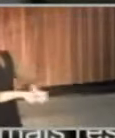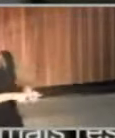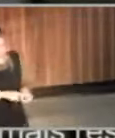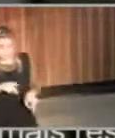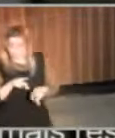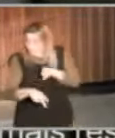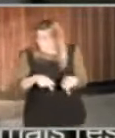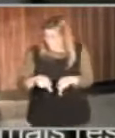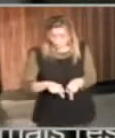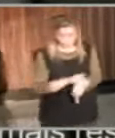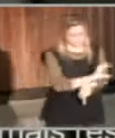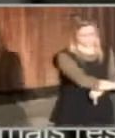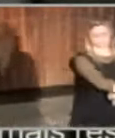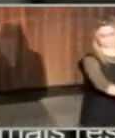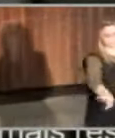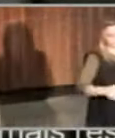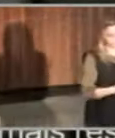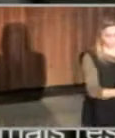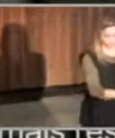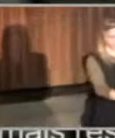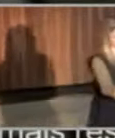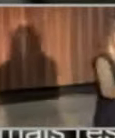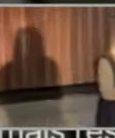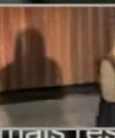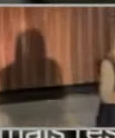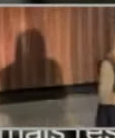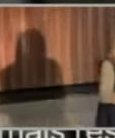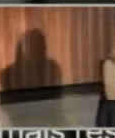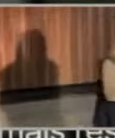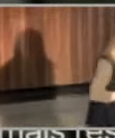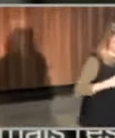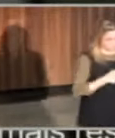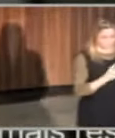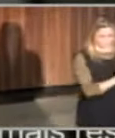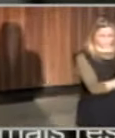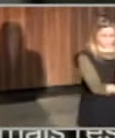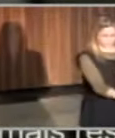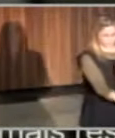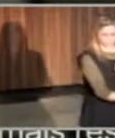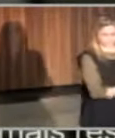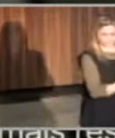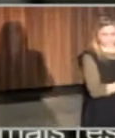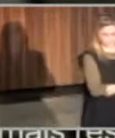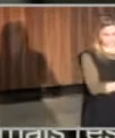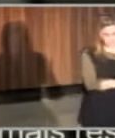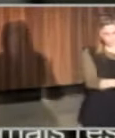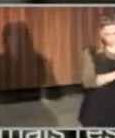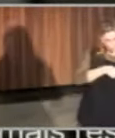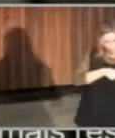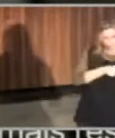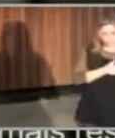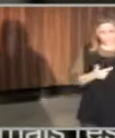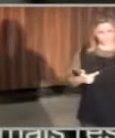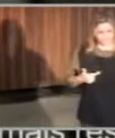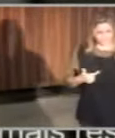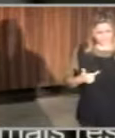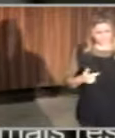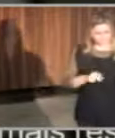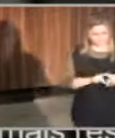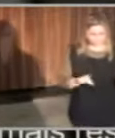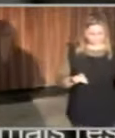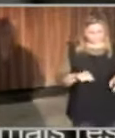vizinhos. E Ele entregou os israelitas nas mãos dos inimigos que viviam ao redor e por isso eles não